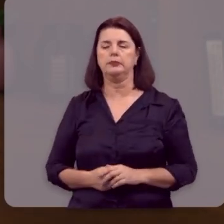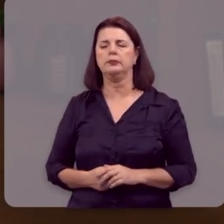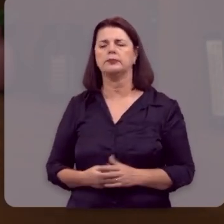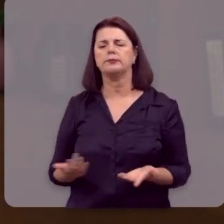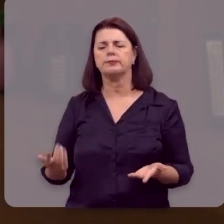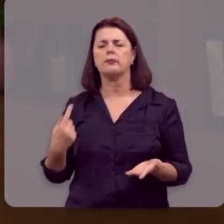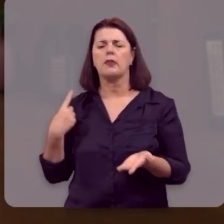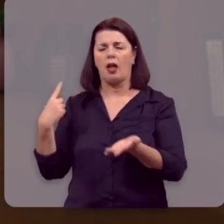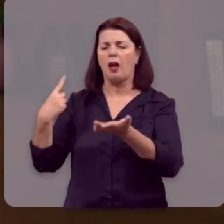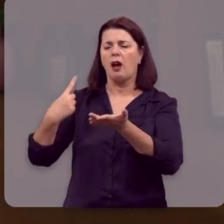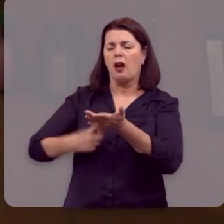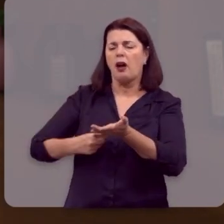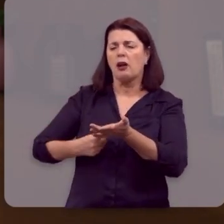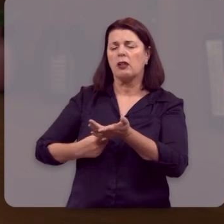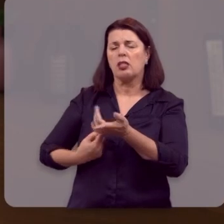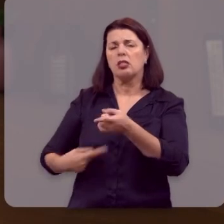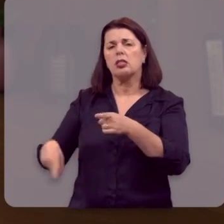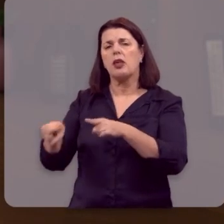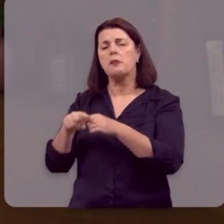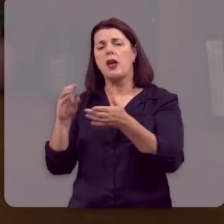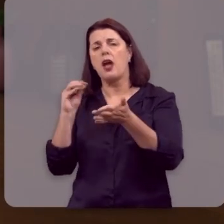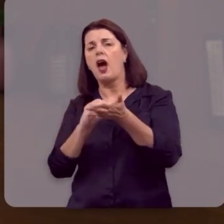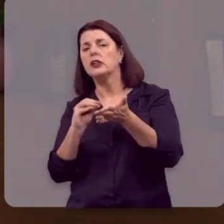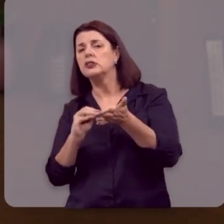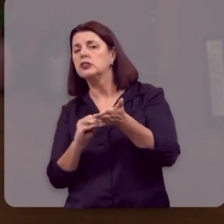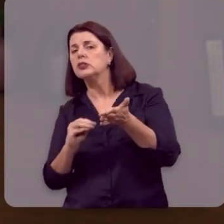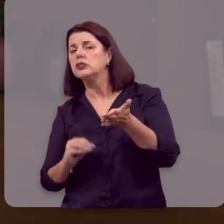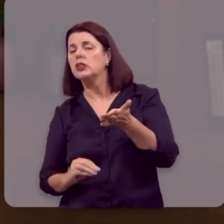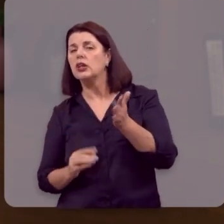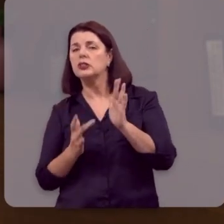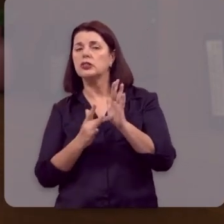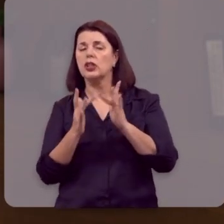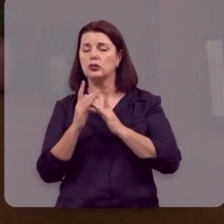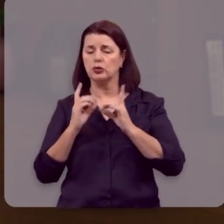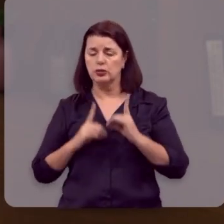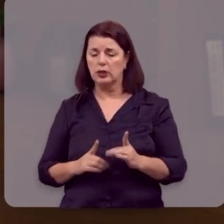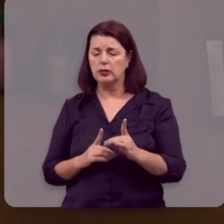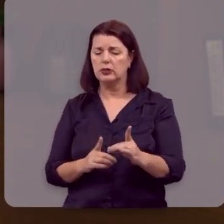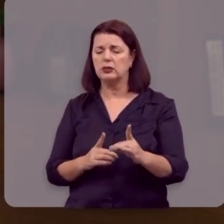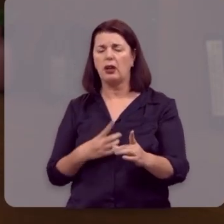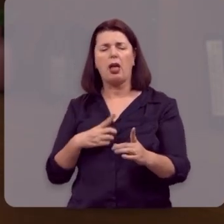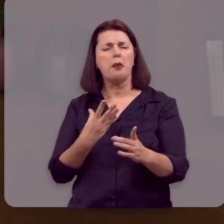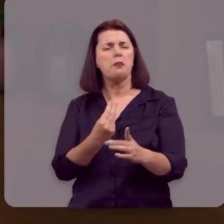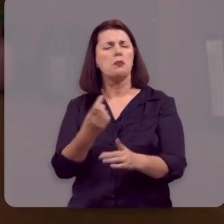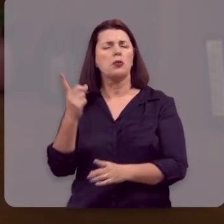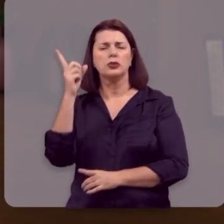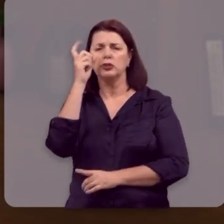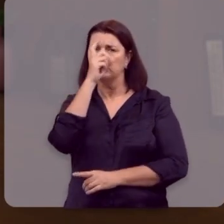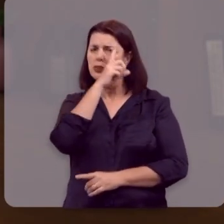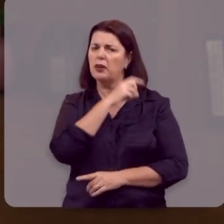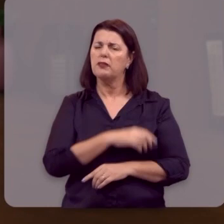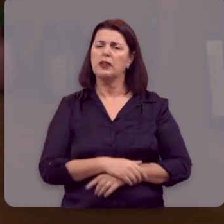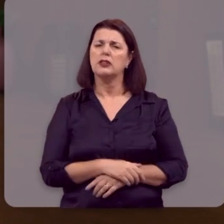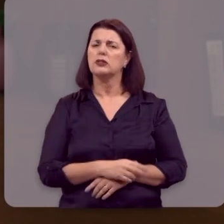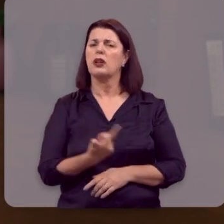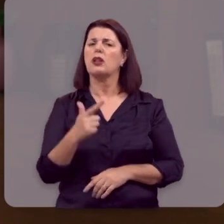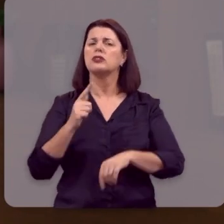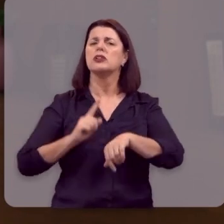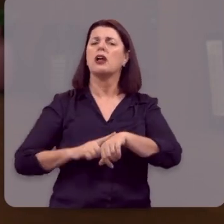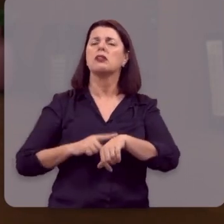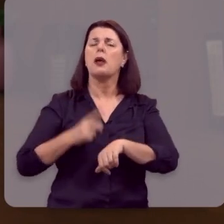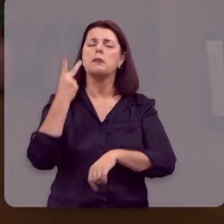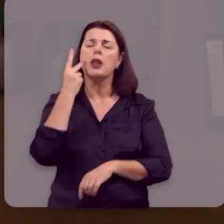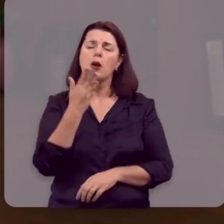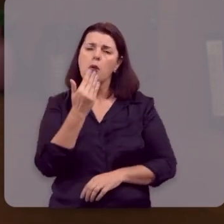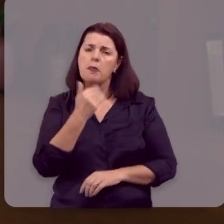Além desta notícia, a agenda de Jesus e dos seus discípulos estava tão congestionada que eles não tinham tempo